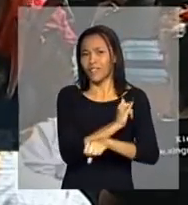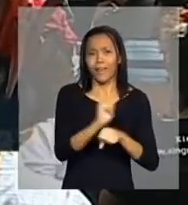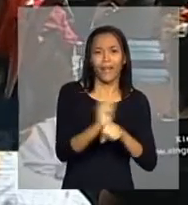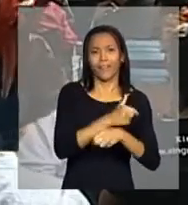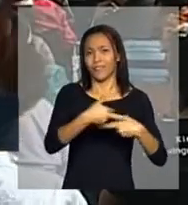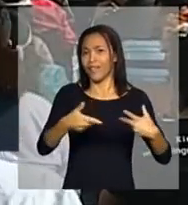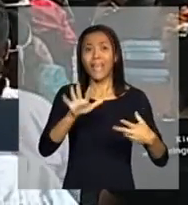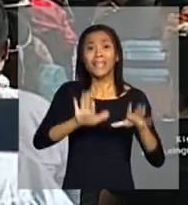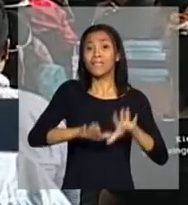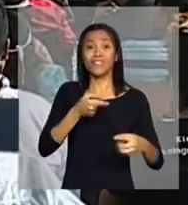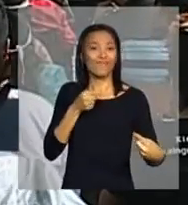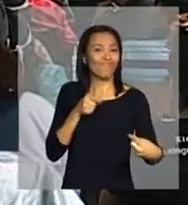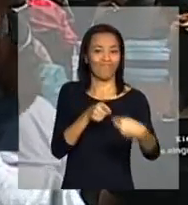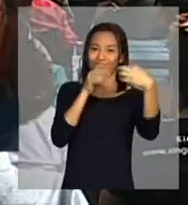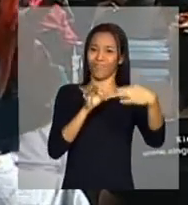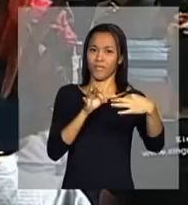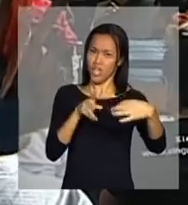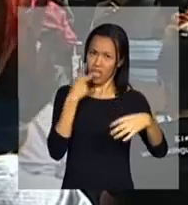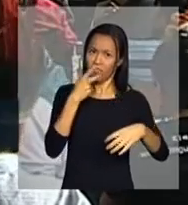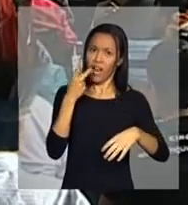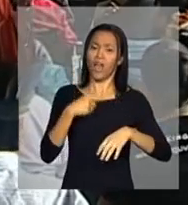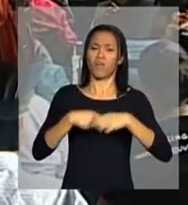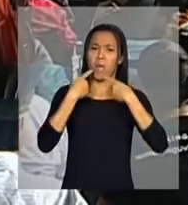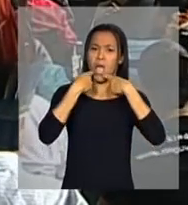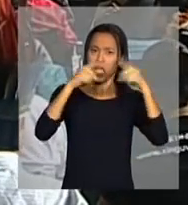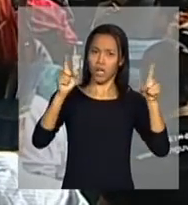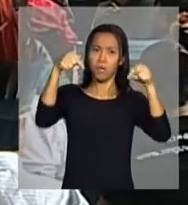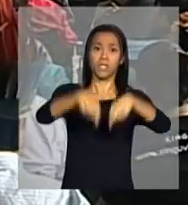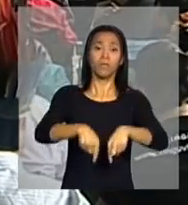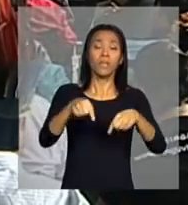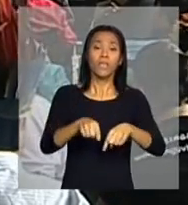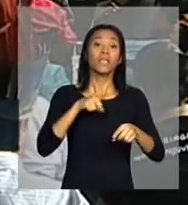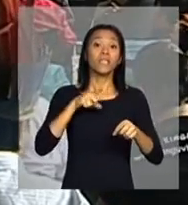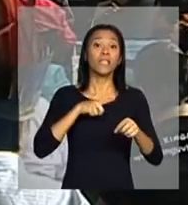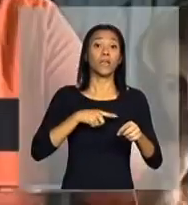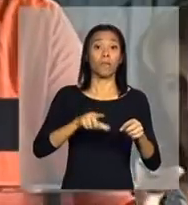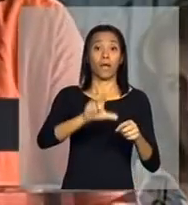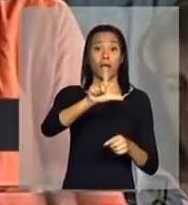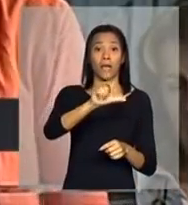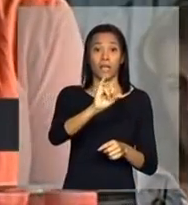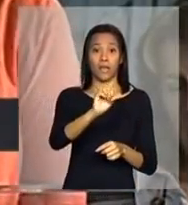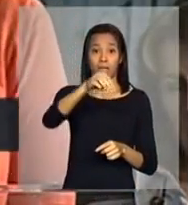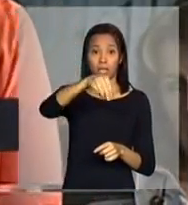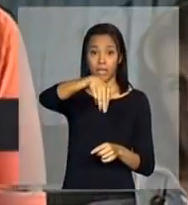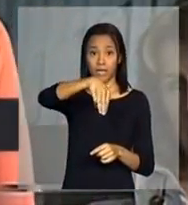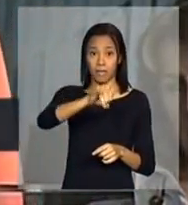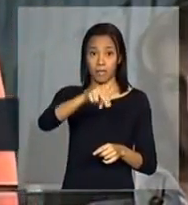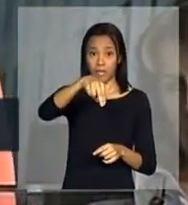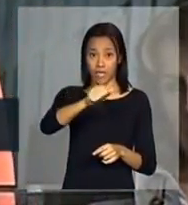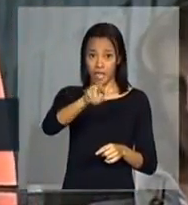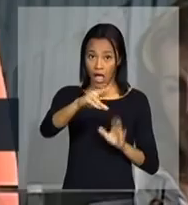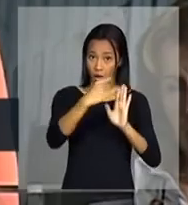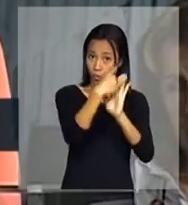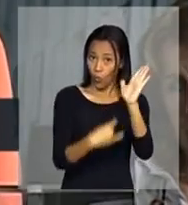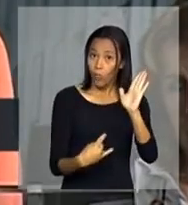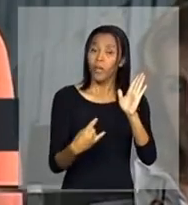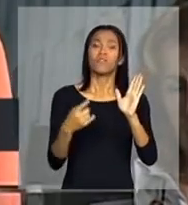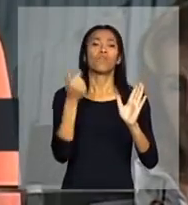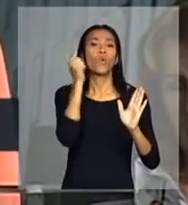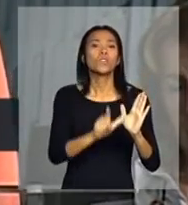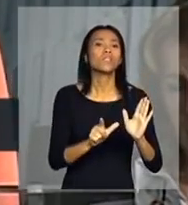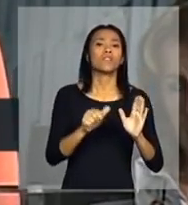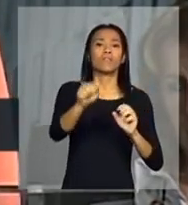fazer neste momento até um protesto diante de uma liminar que, na semana passada, foi concedida na região de